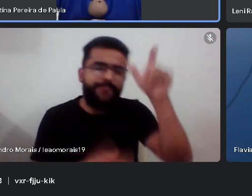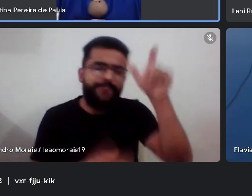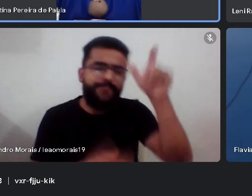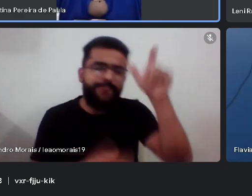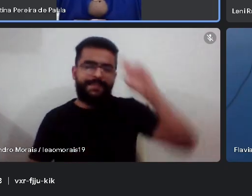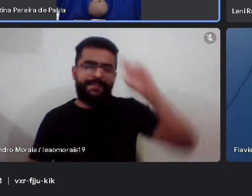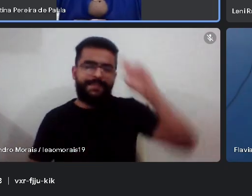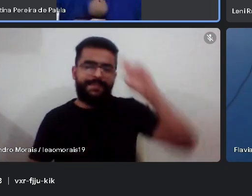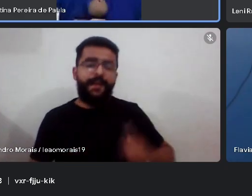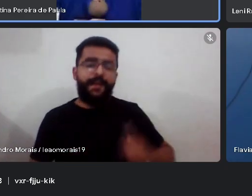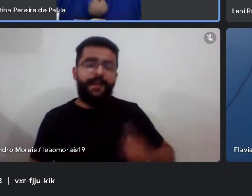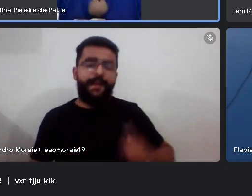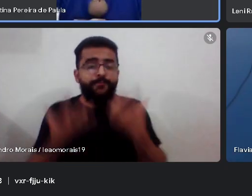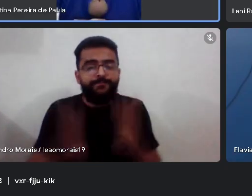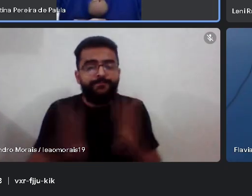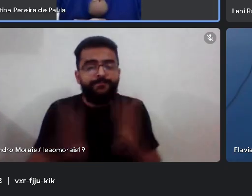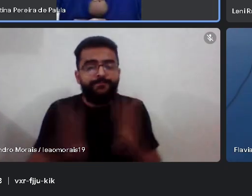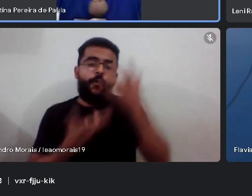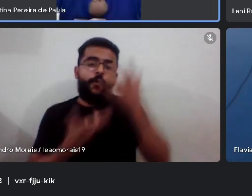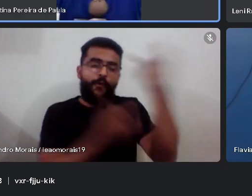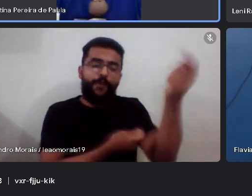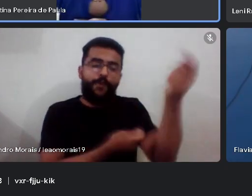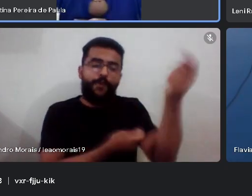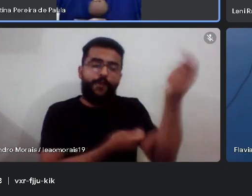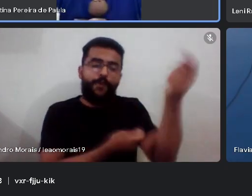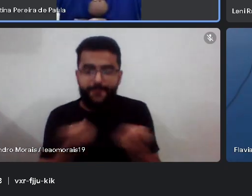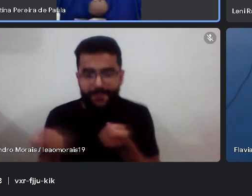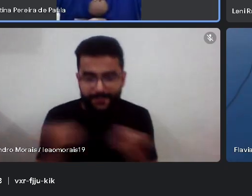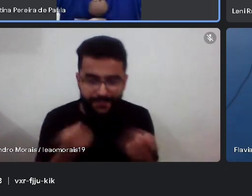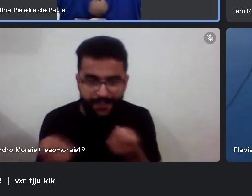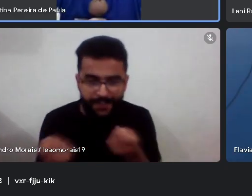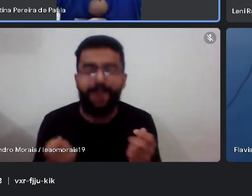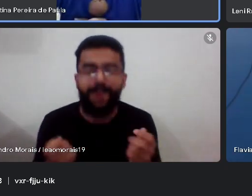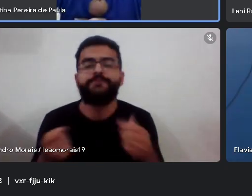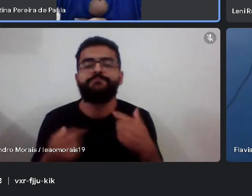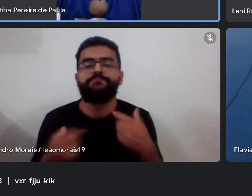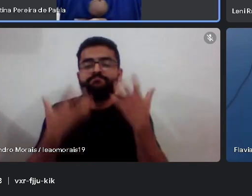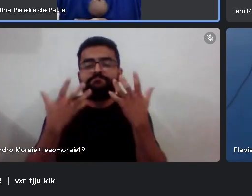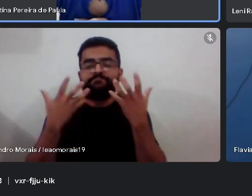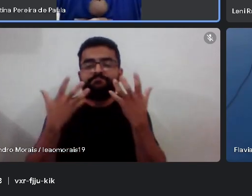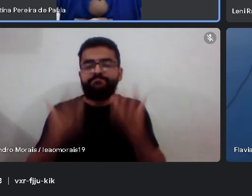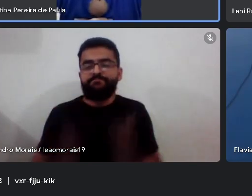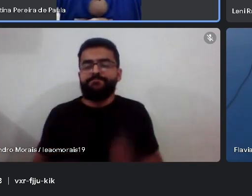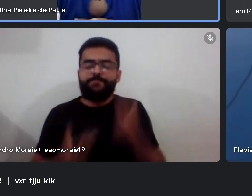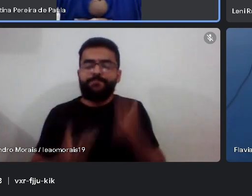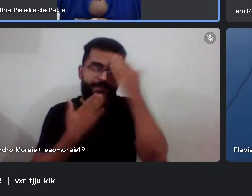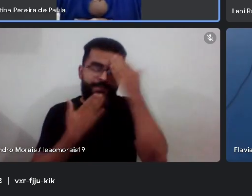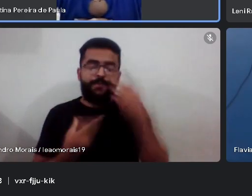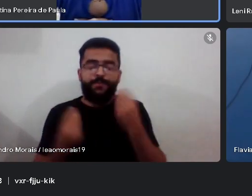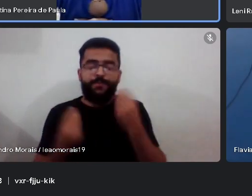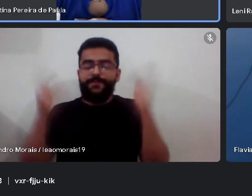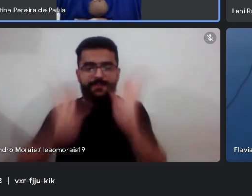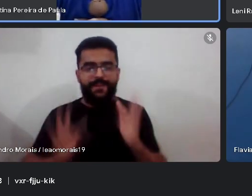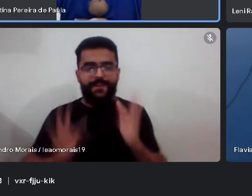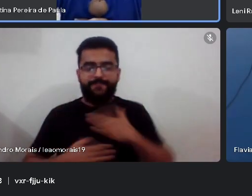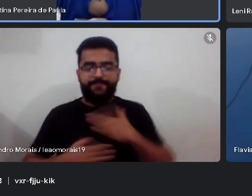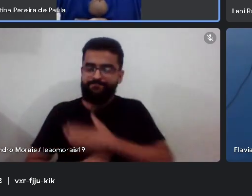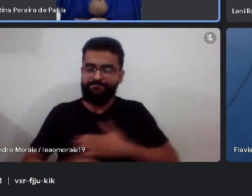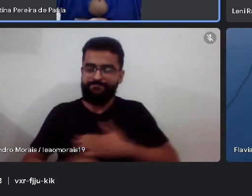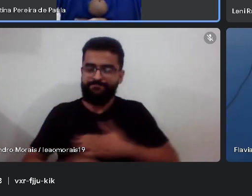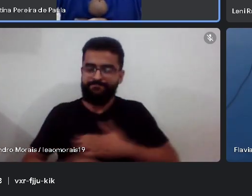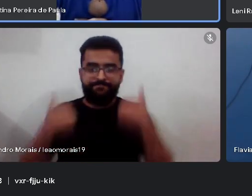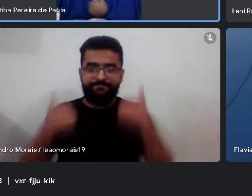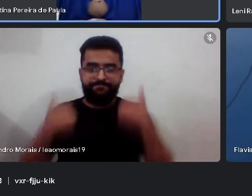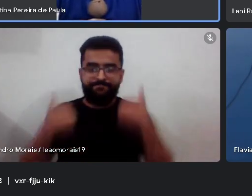Quero agradecer a todos, agradecer a Daniane pelo convite, muito obrigada por estar participando, intermediando desse momento aqui